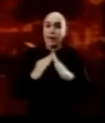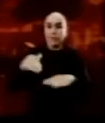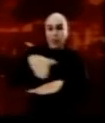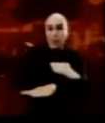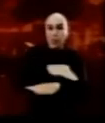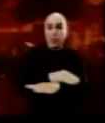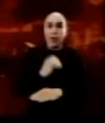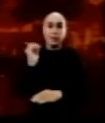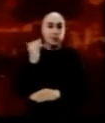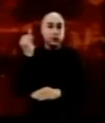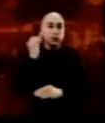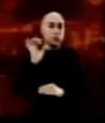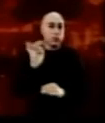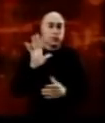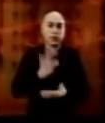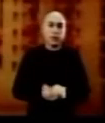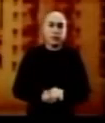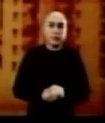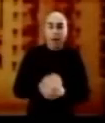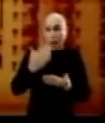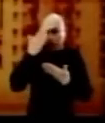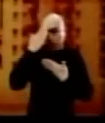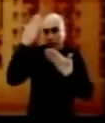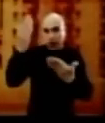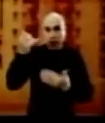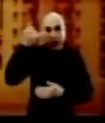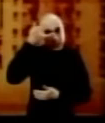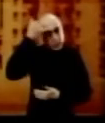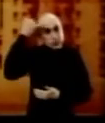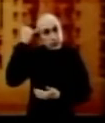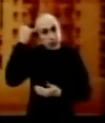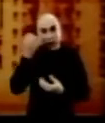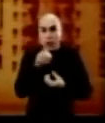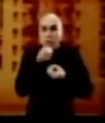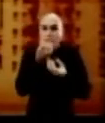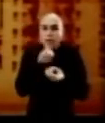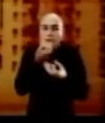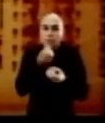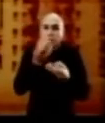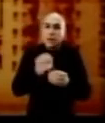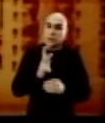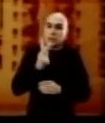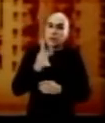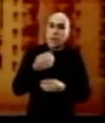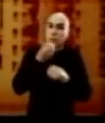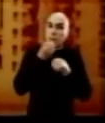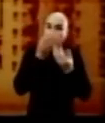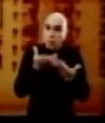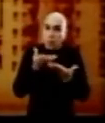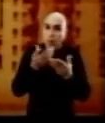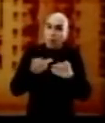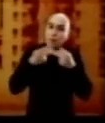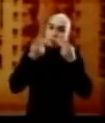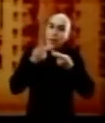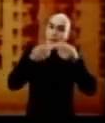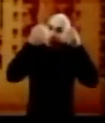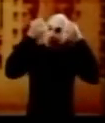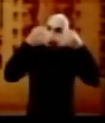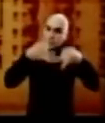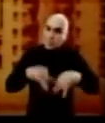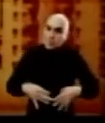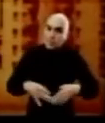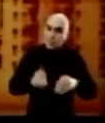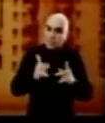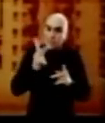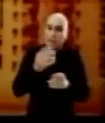todos devem seguir. Obrigado, Andréia, pelas informações, e é sempre bom reforçar o que você está colocando, que a gente traz as